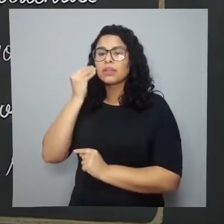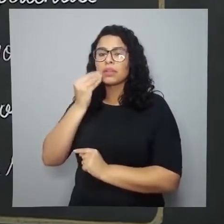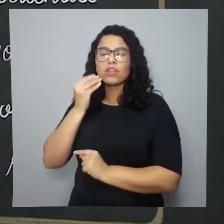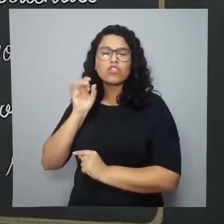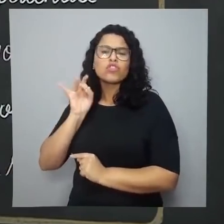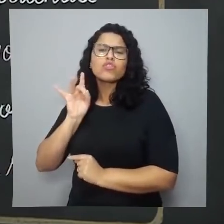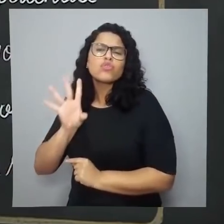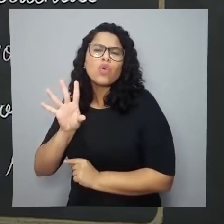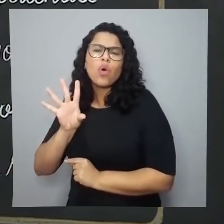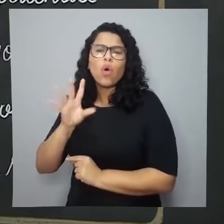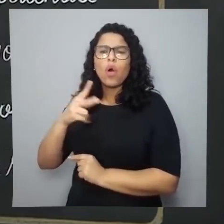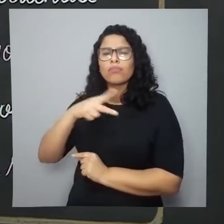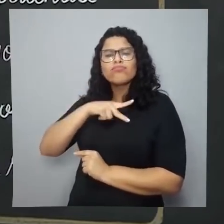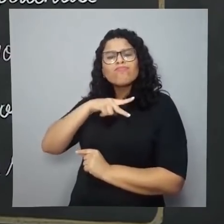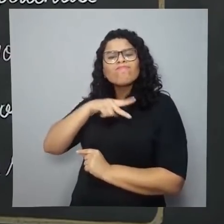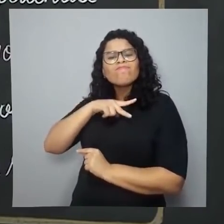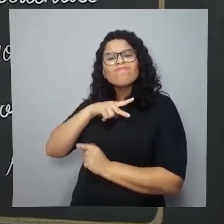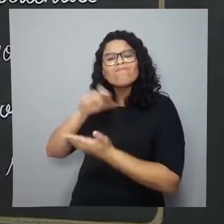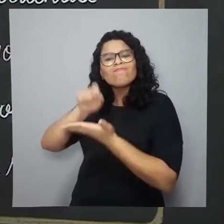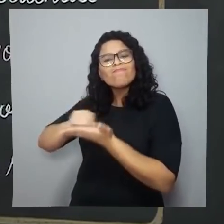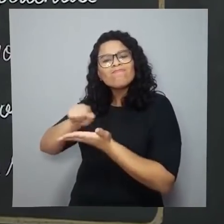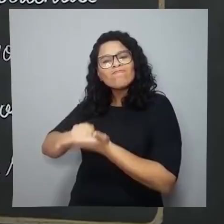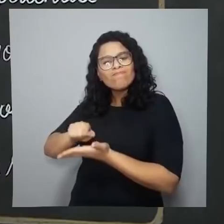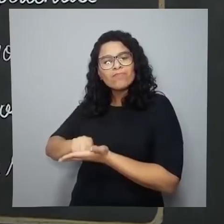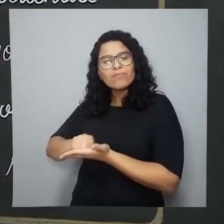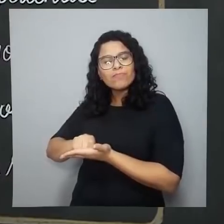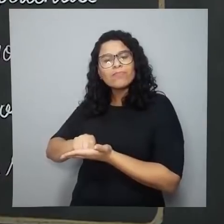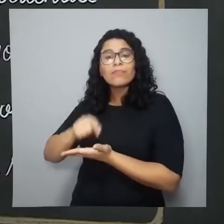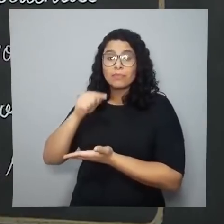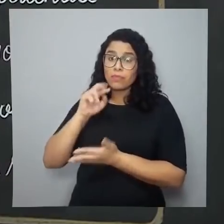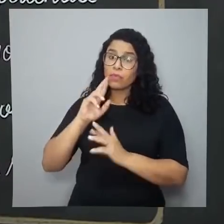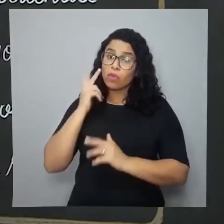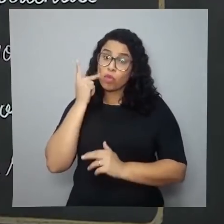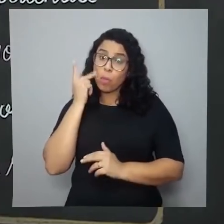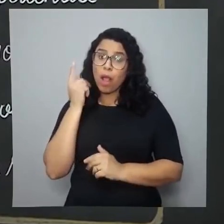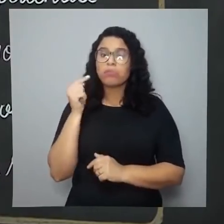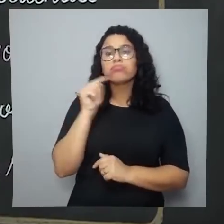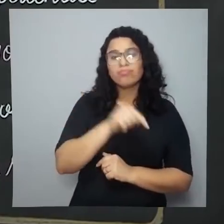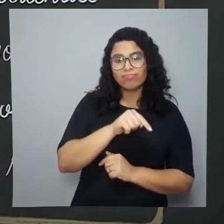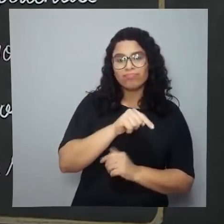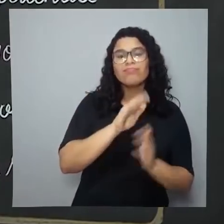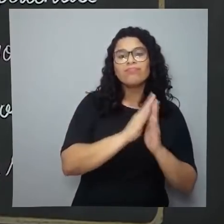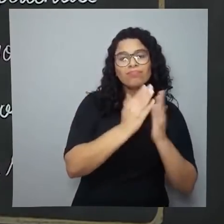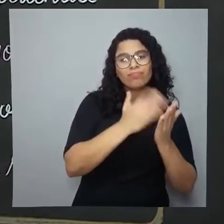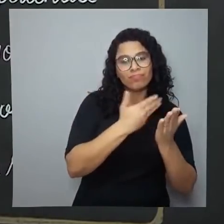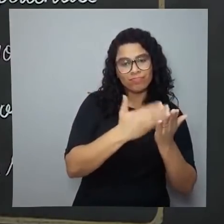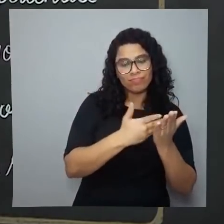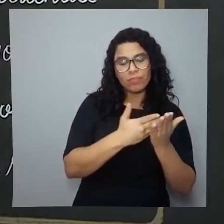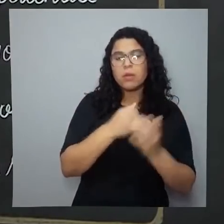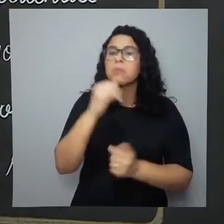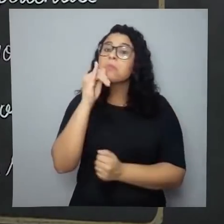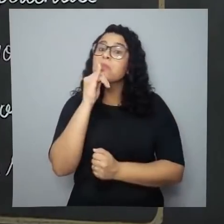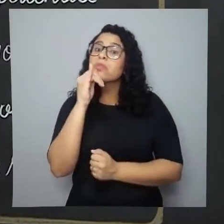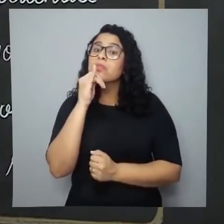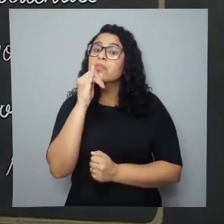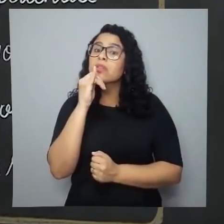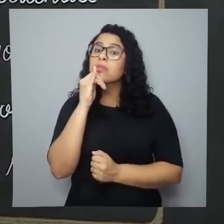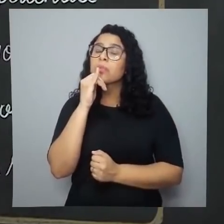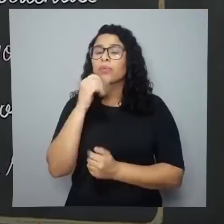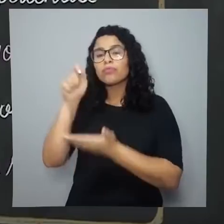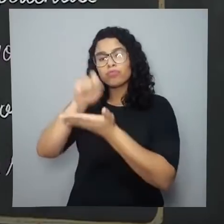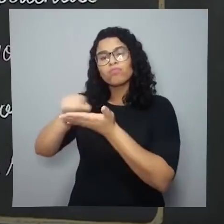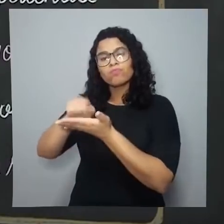só aquelas experiências íntimas que são típicas de um diário pessoal. Vamos imaginar, por exemplo, que você vai fazer